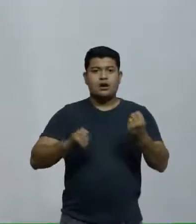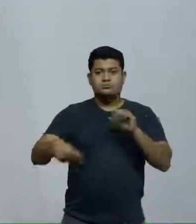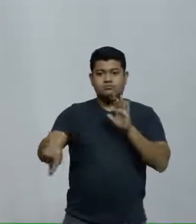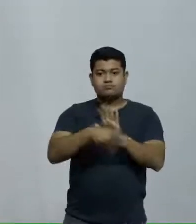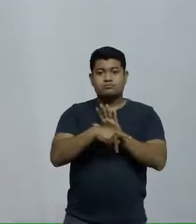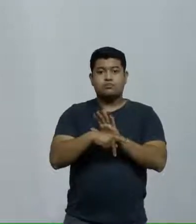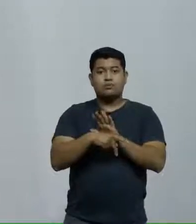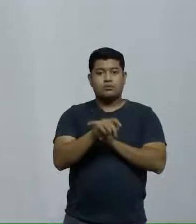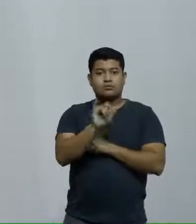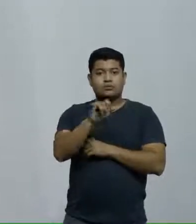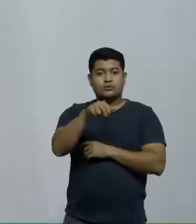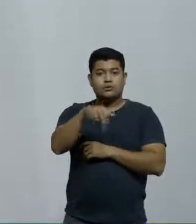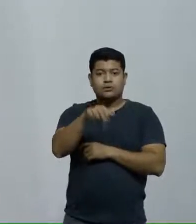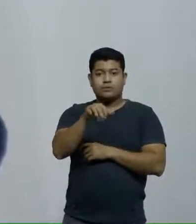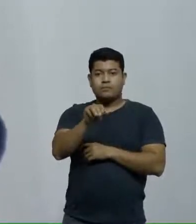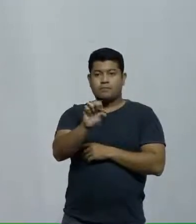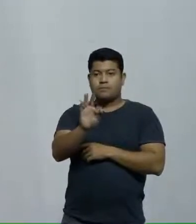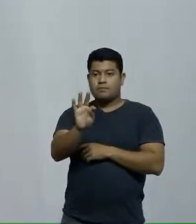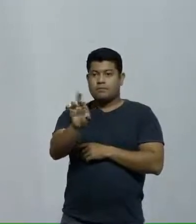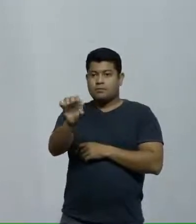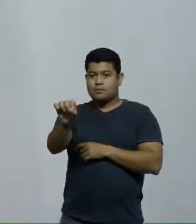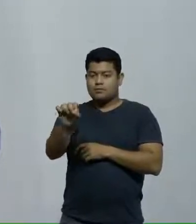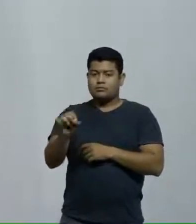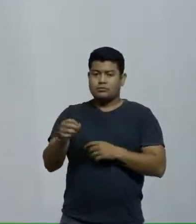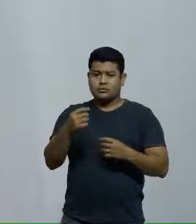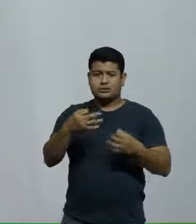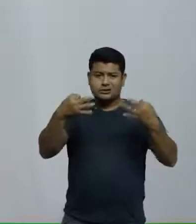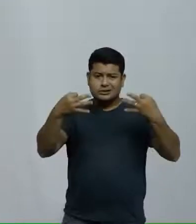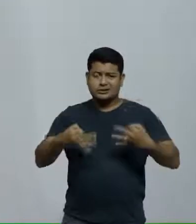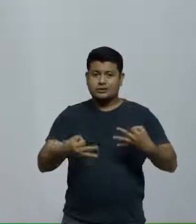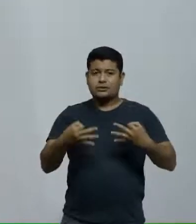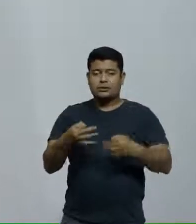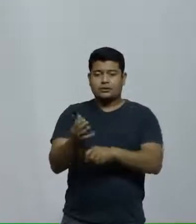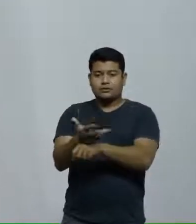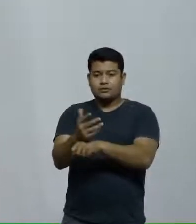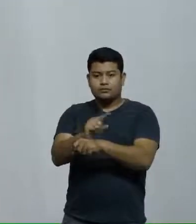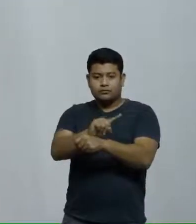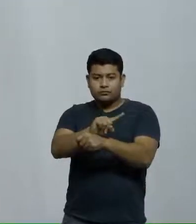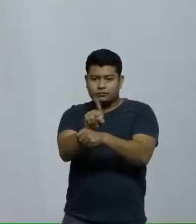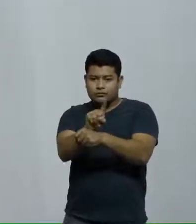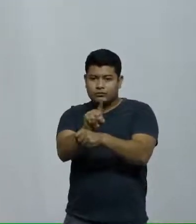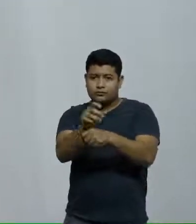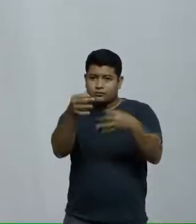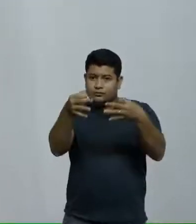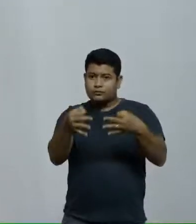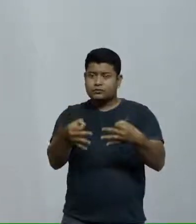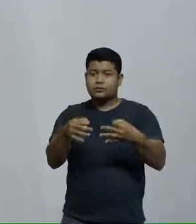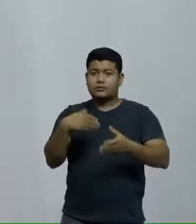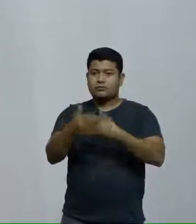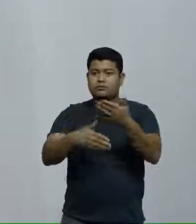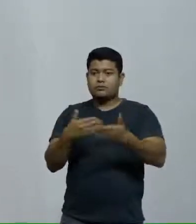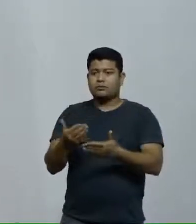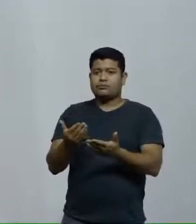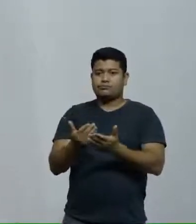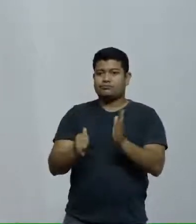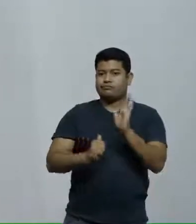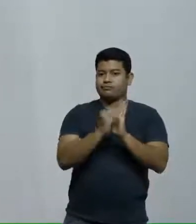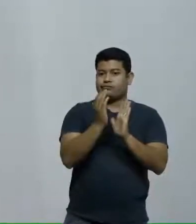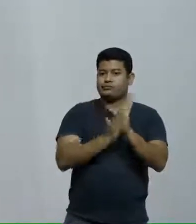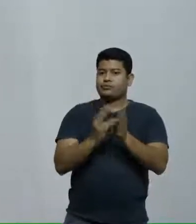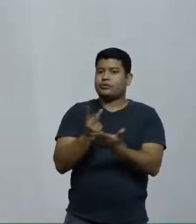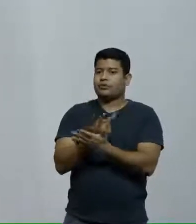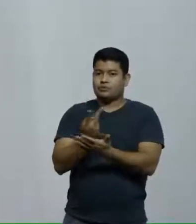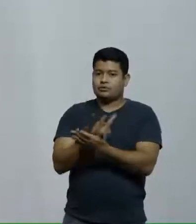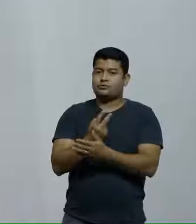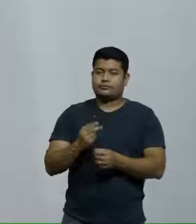verificar se aquele radar, de fato, ele está marcando corretamente, para não vir a lesar ninguém. No que vem